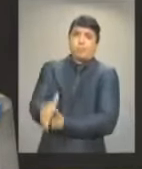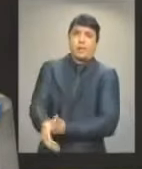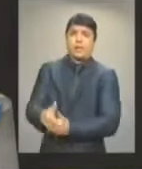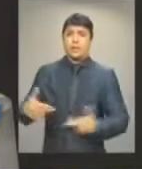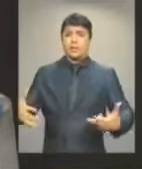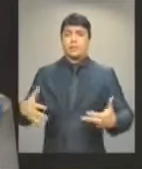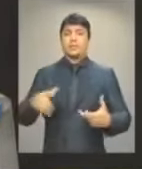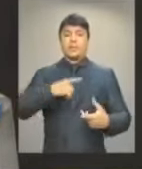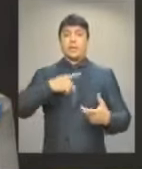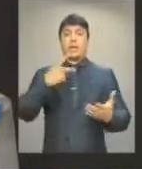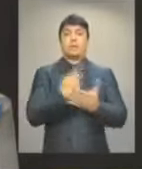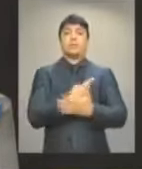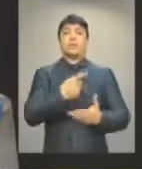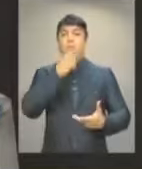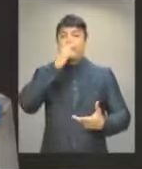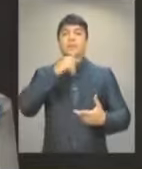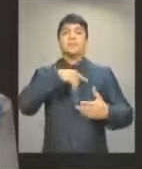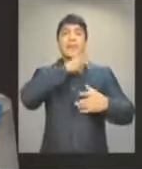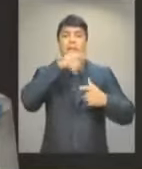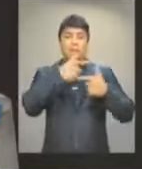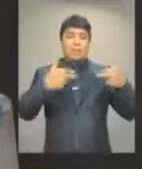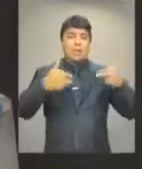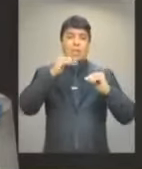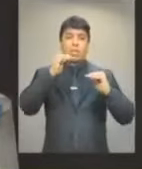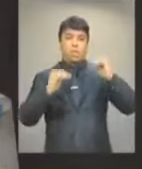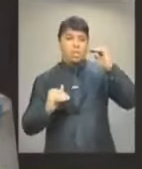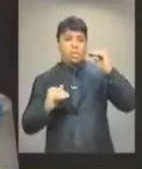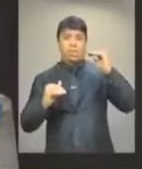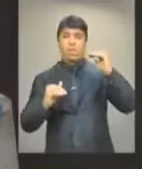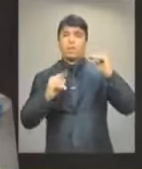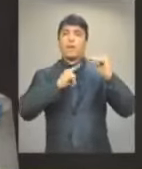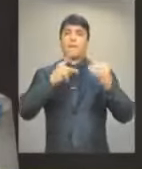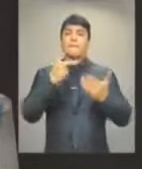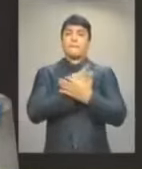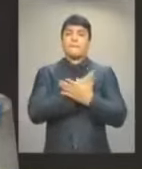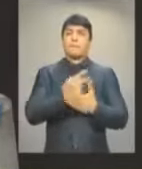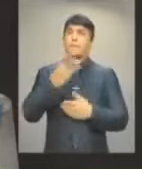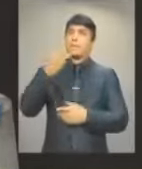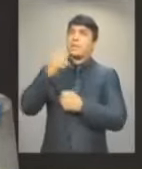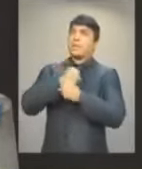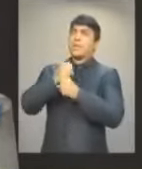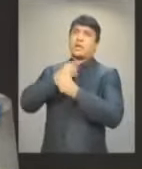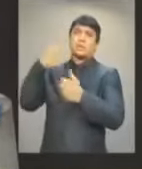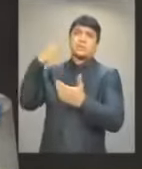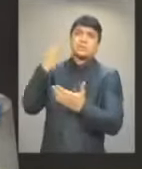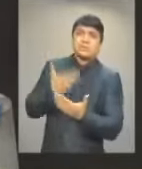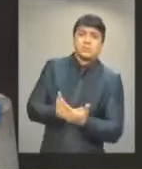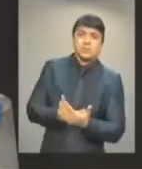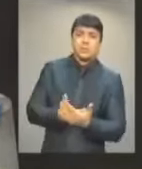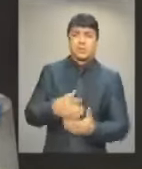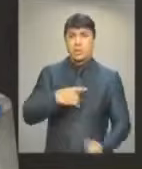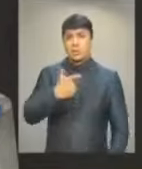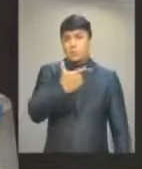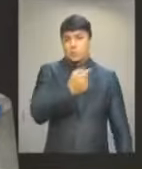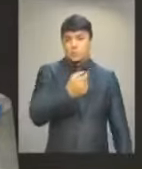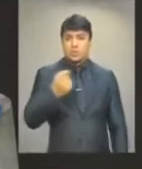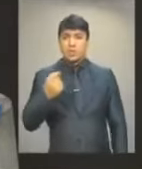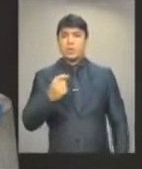um desequilíbrio nas espécies, que, dentre outras coisas, fez que nos últimos 30 anos, 200